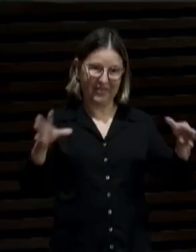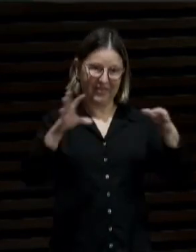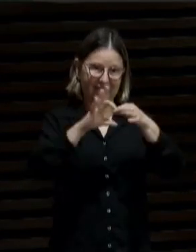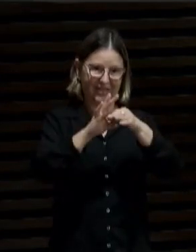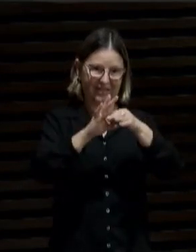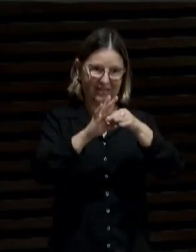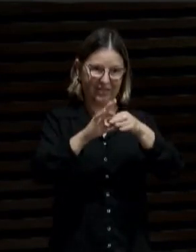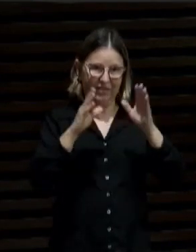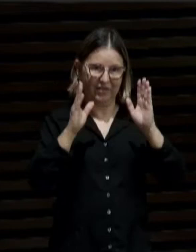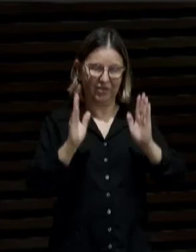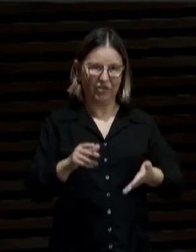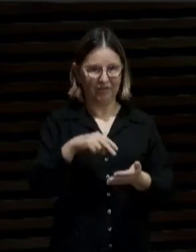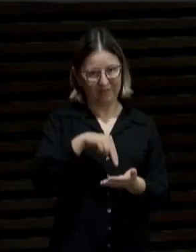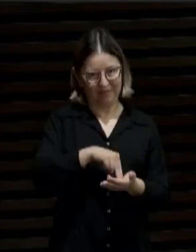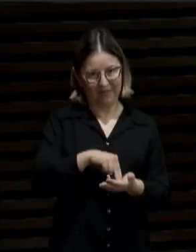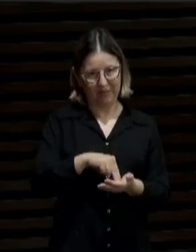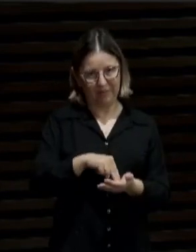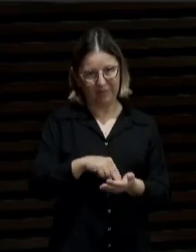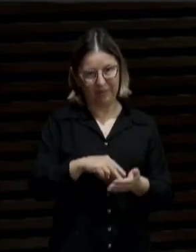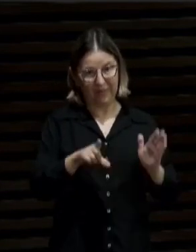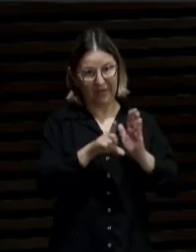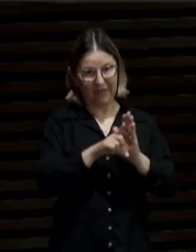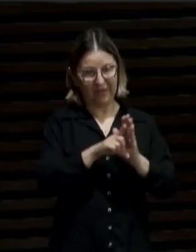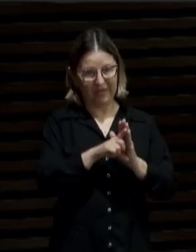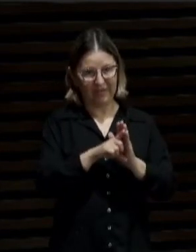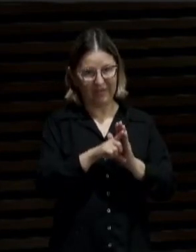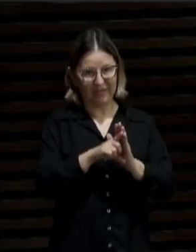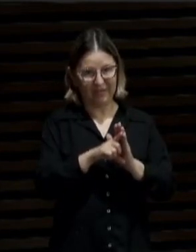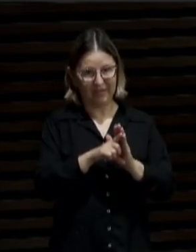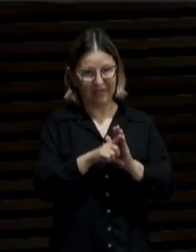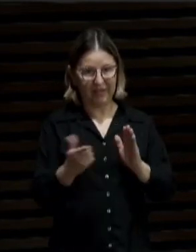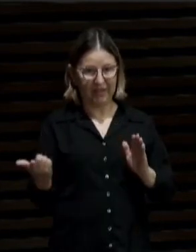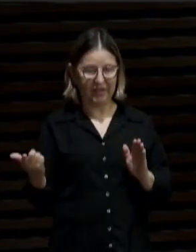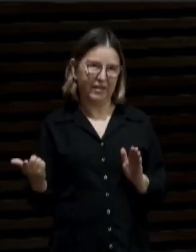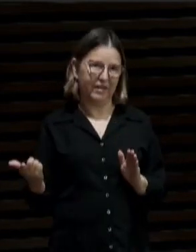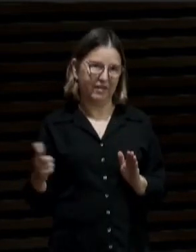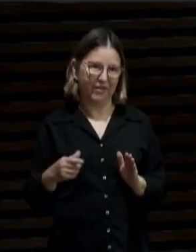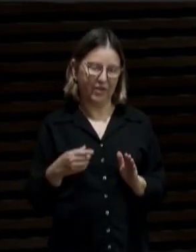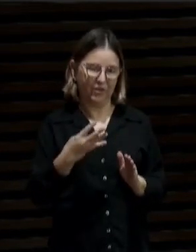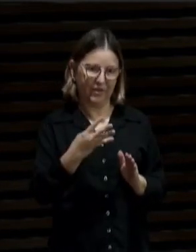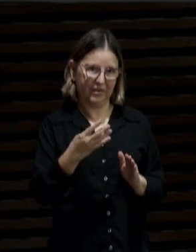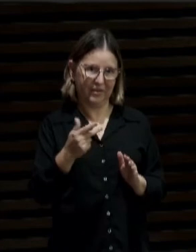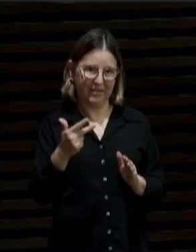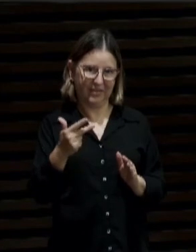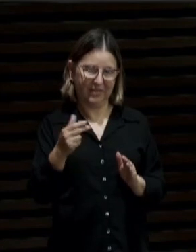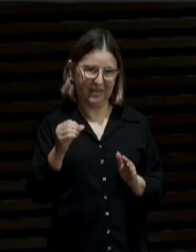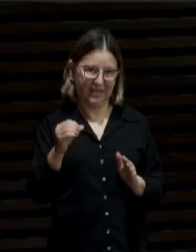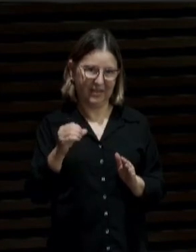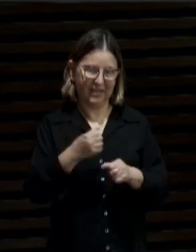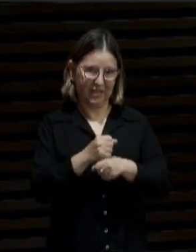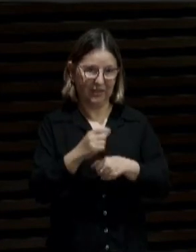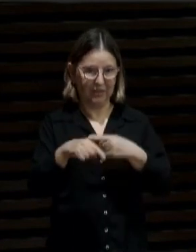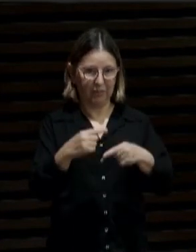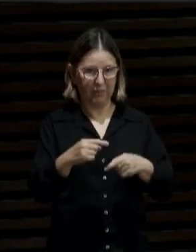anteriormente confirmada por Deus, a lei que veio 430 anos depois, não a pode abrogar, de forma que